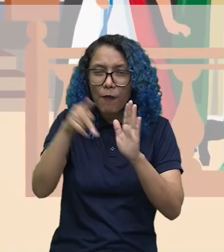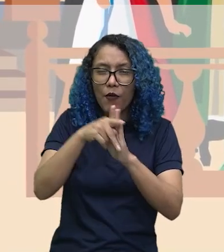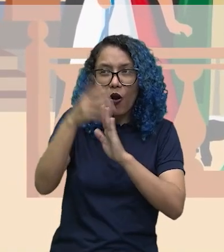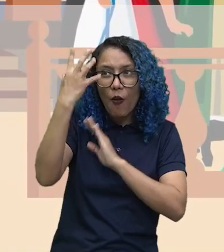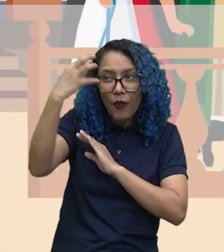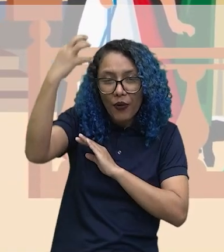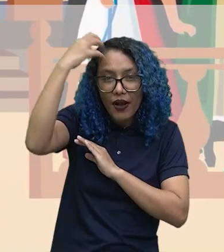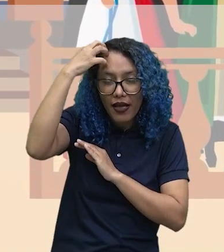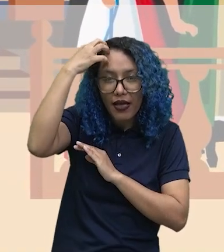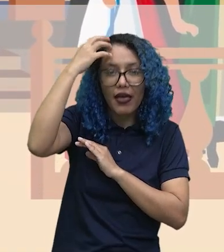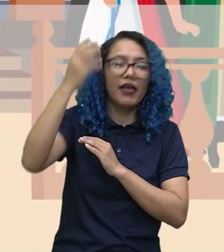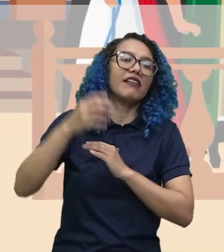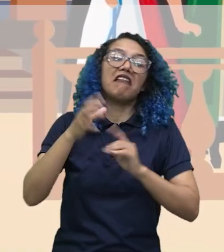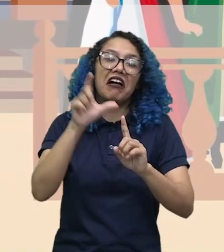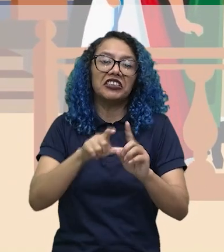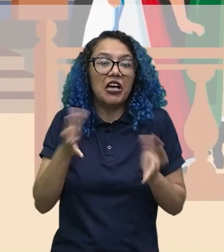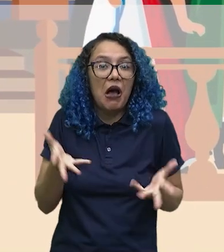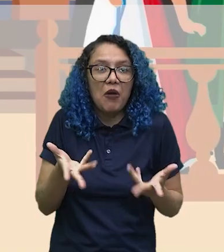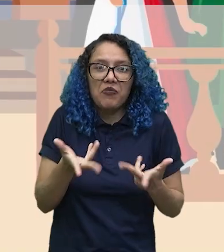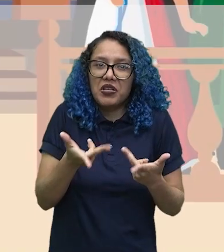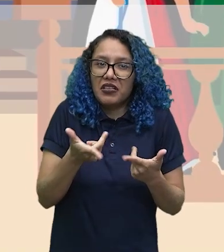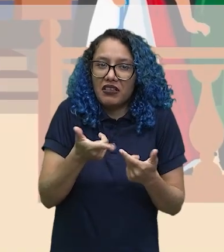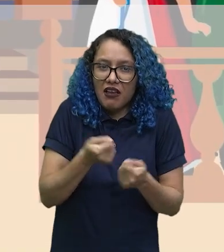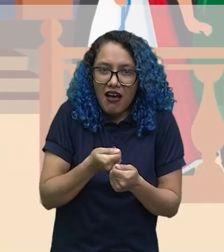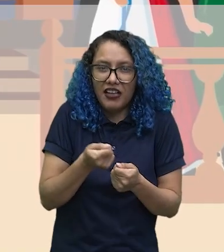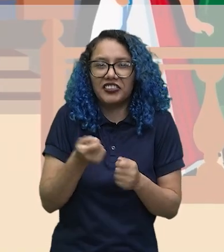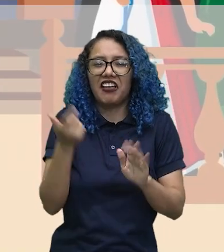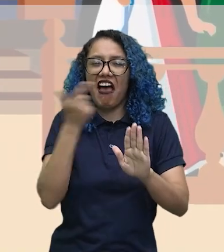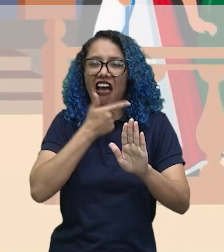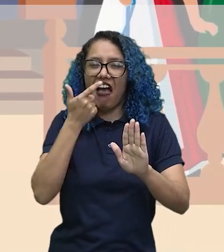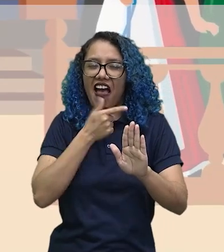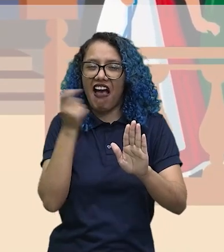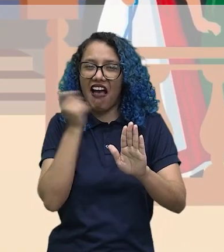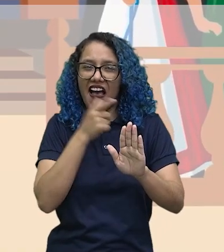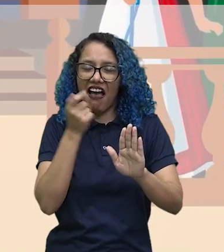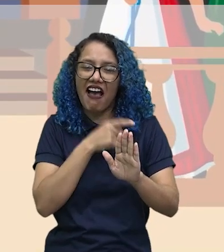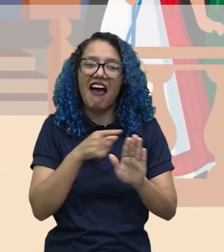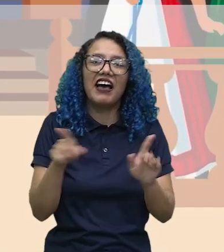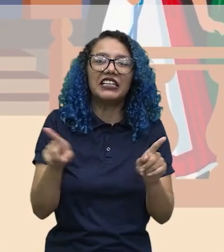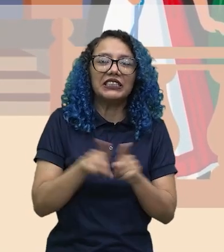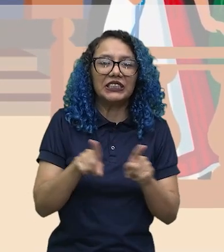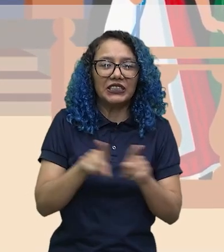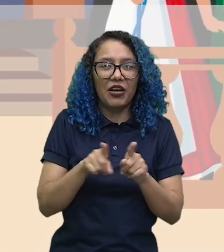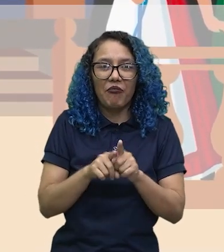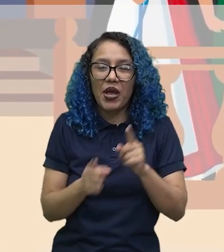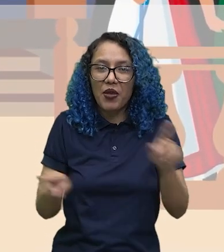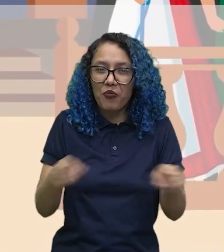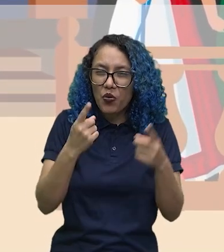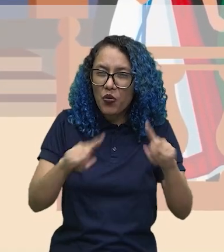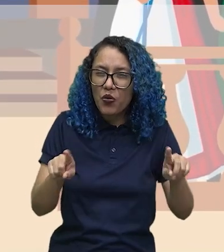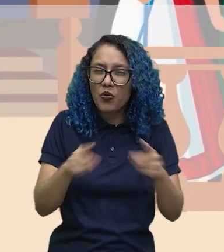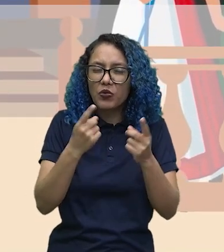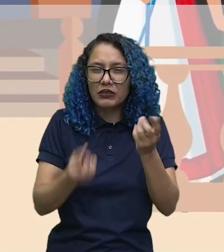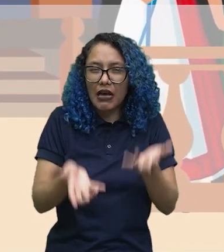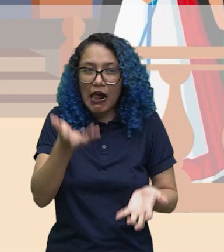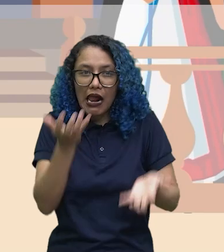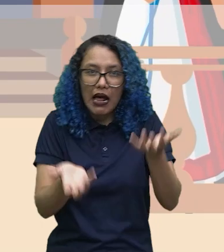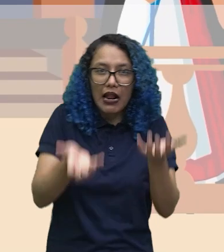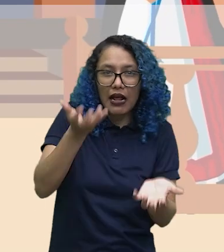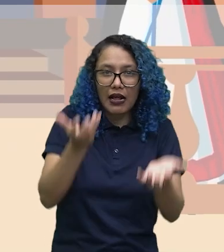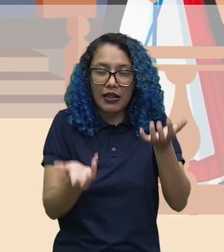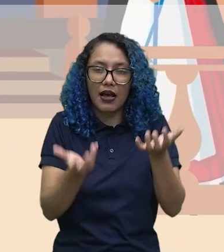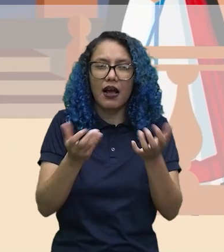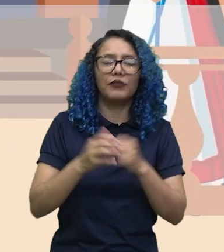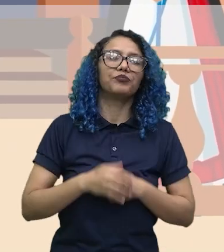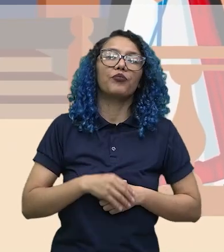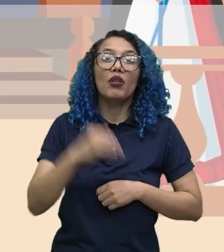corte. Estes artistas eram habilidosos em sátiras, músicas e malabarismos. O bobo da